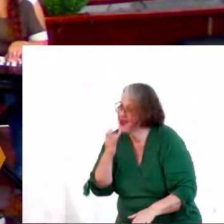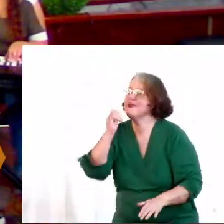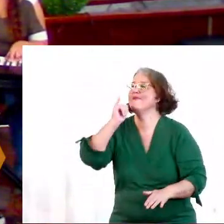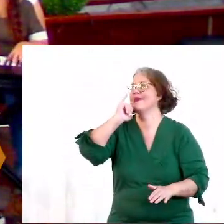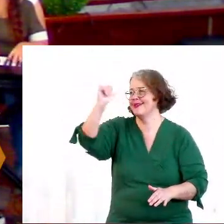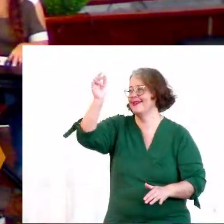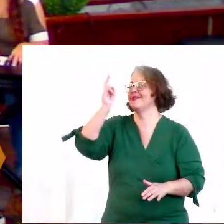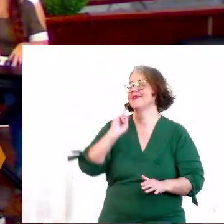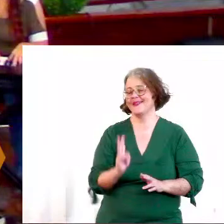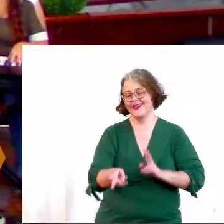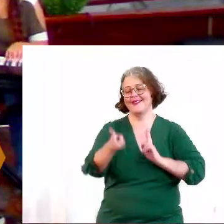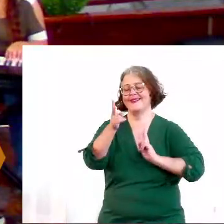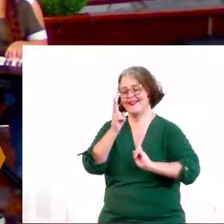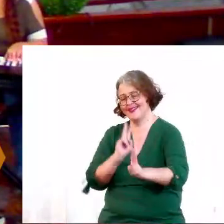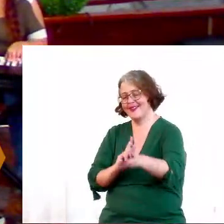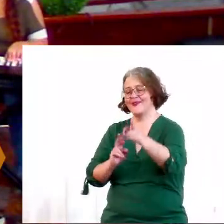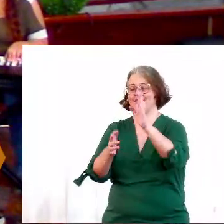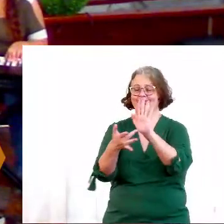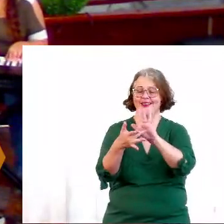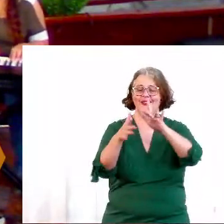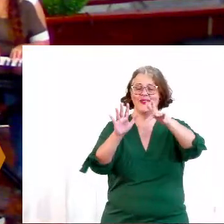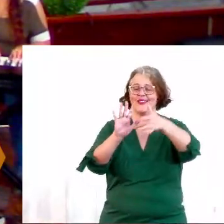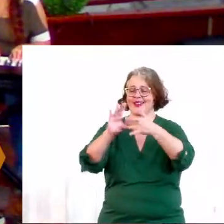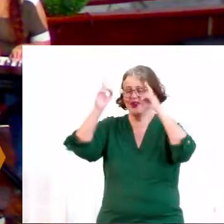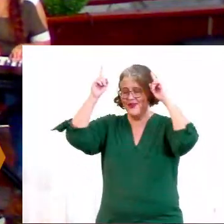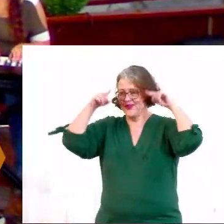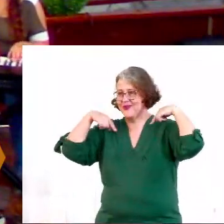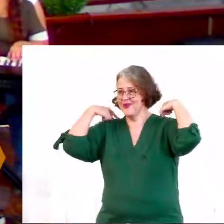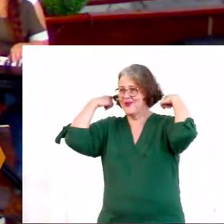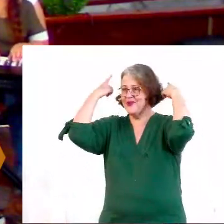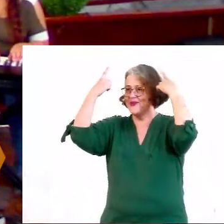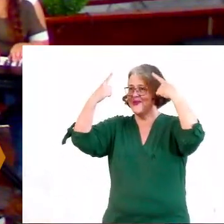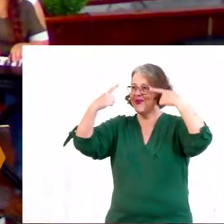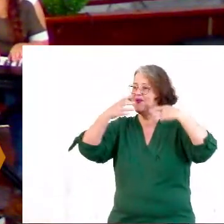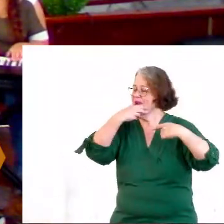adorar. Bendito seja sempre o Cordeiro,